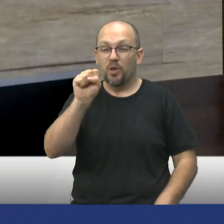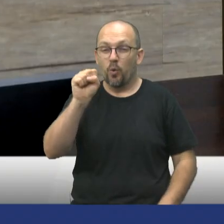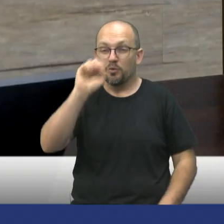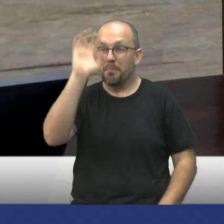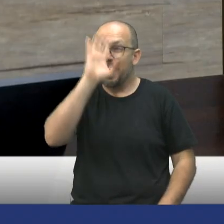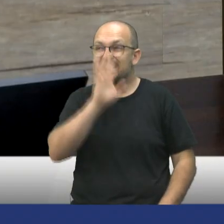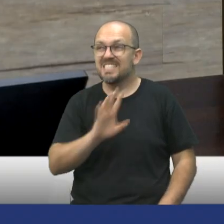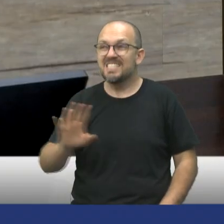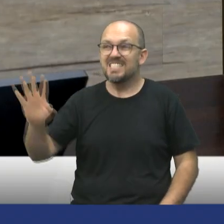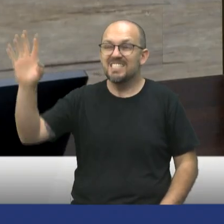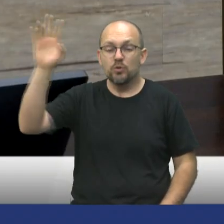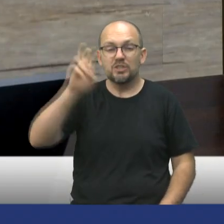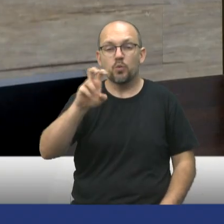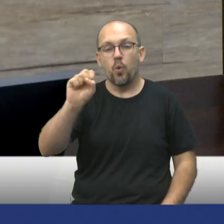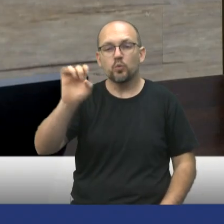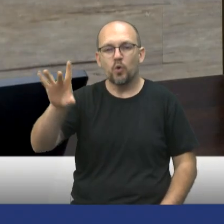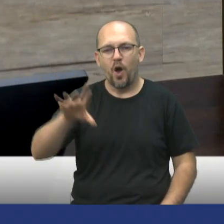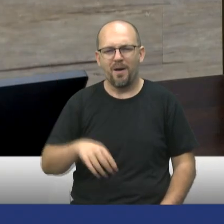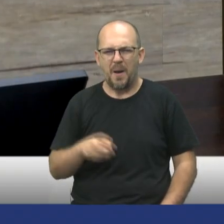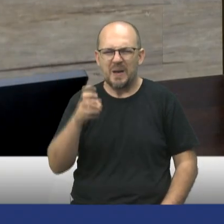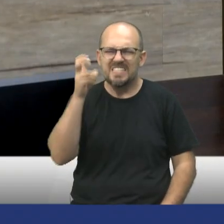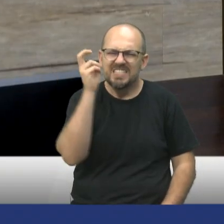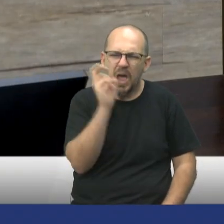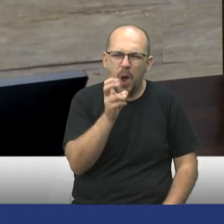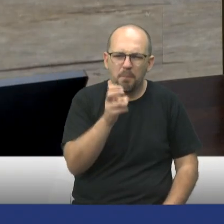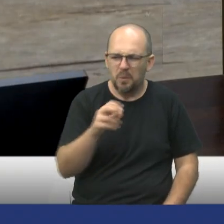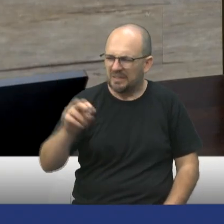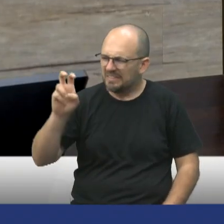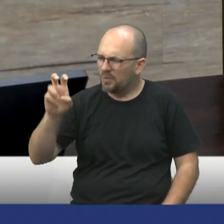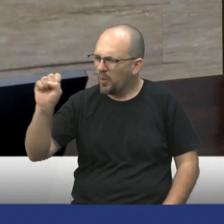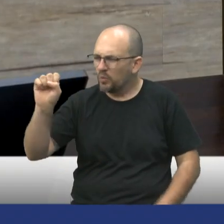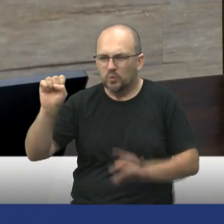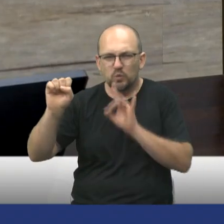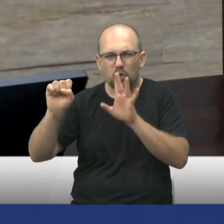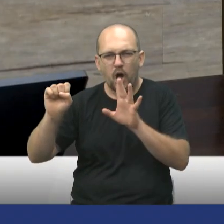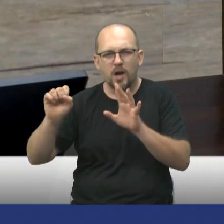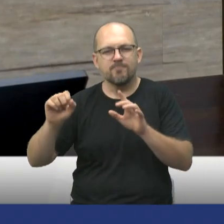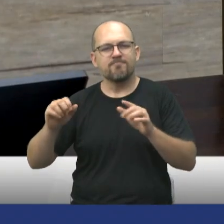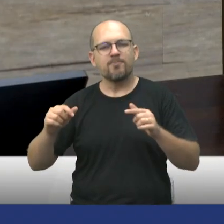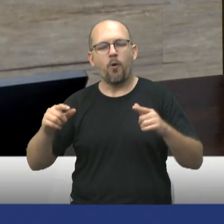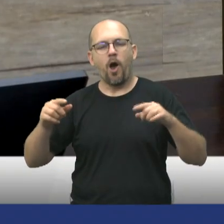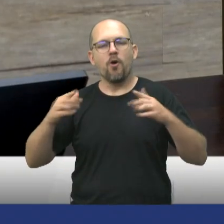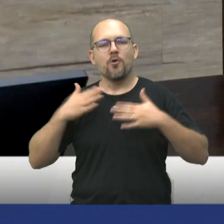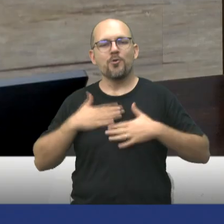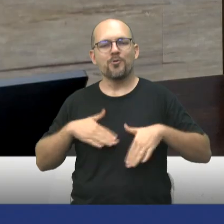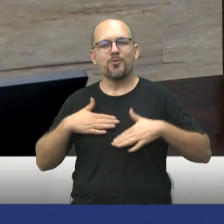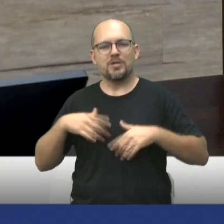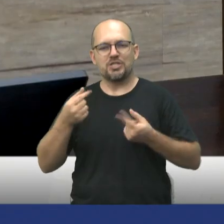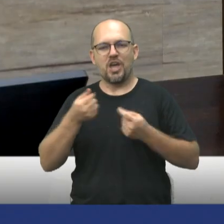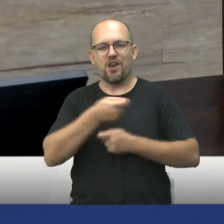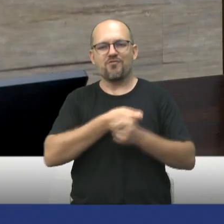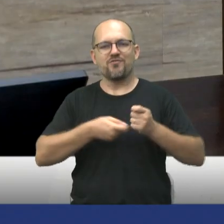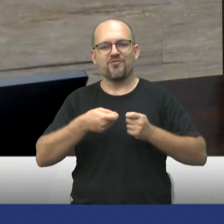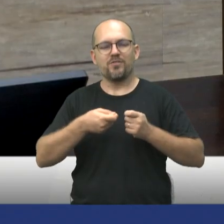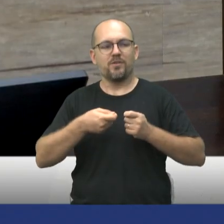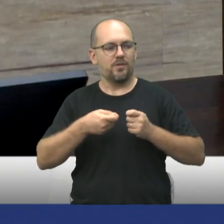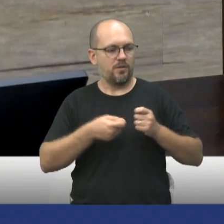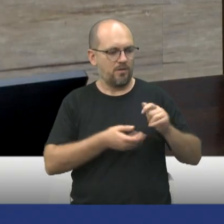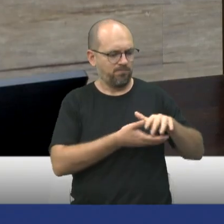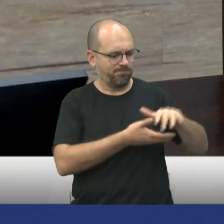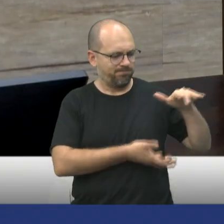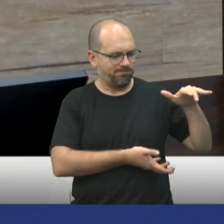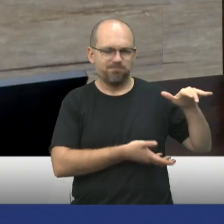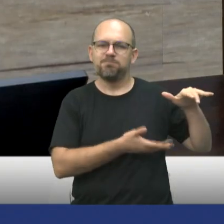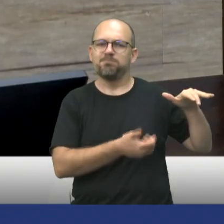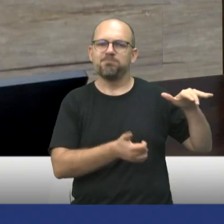de 5.500 municípios no Brasil. Então é uma situação boa. Agora isso tem que ser revertido para quem? Para a população.